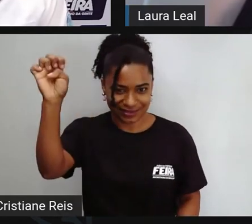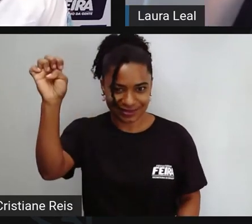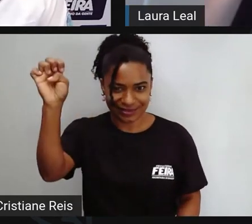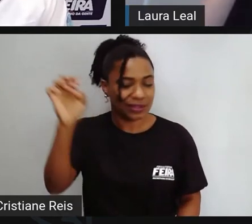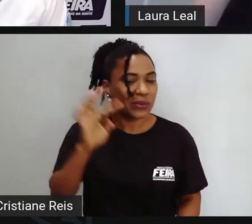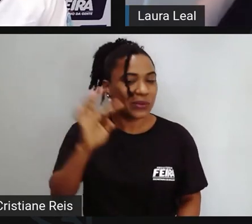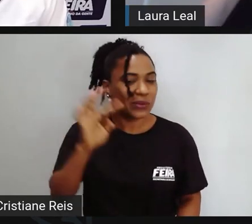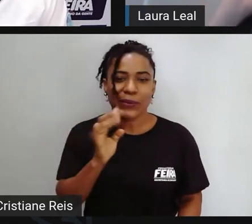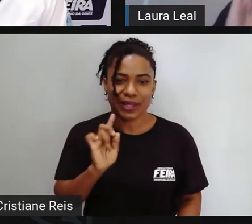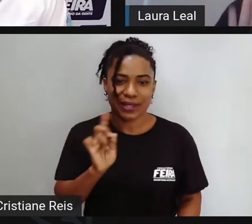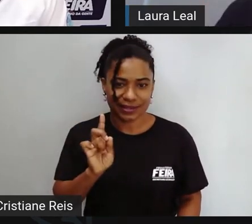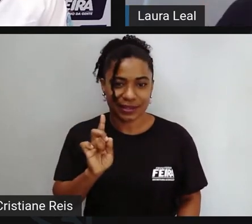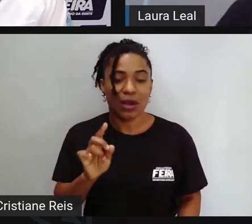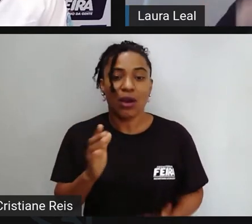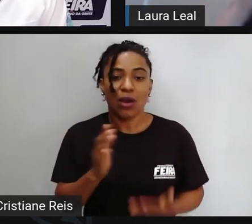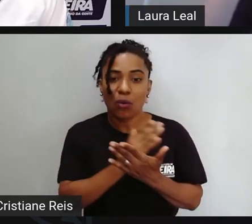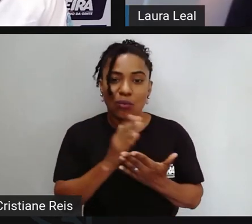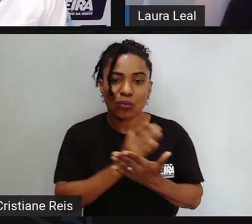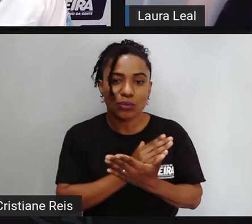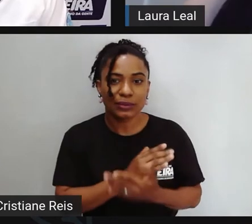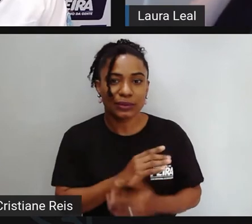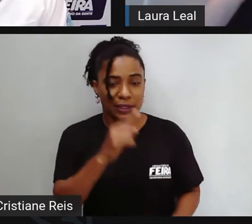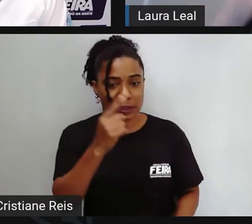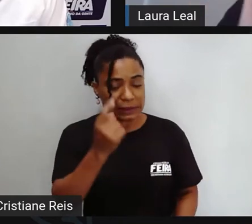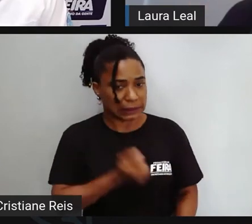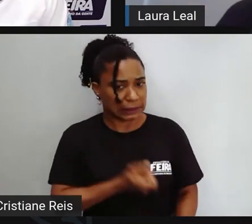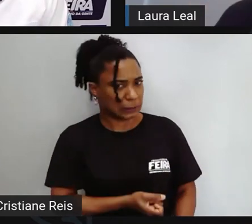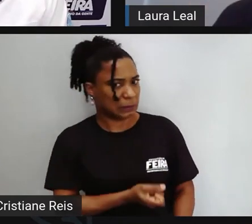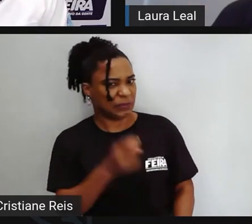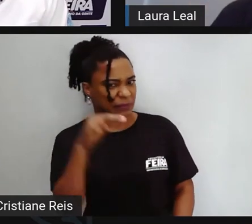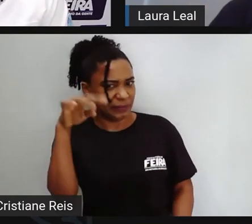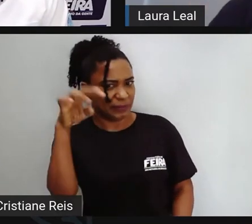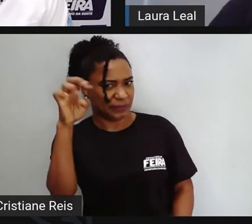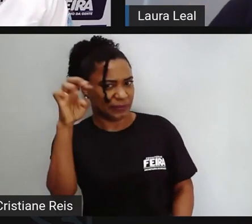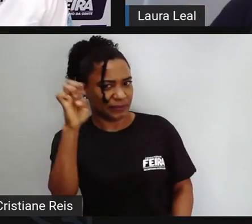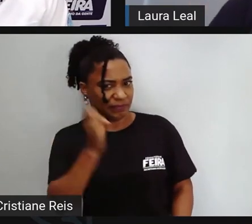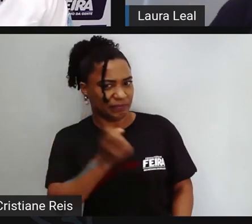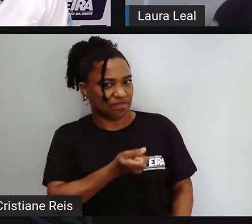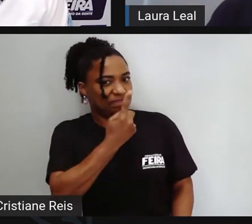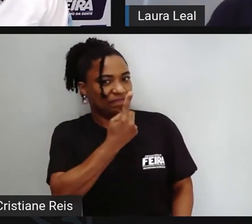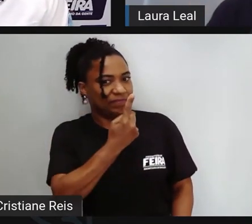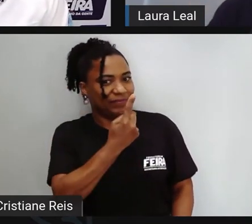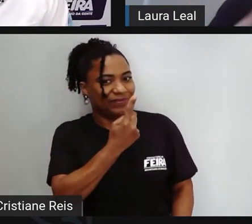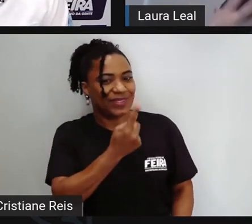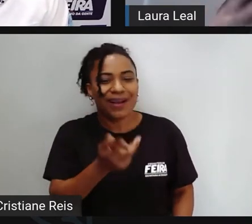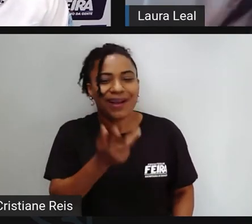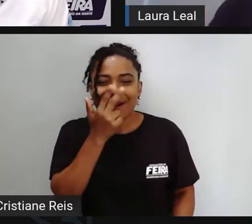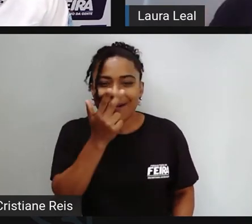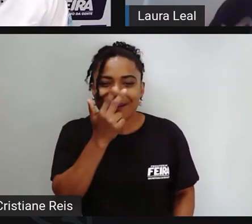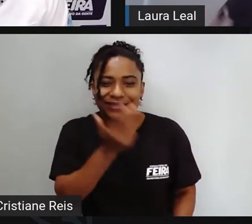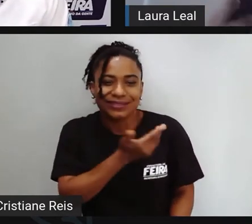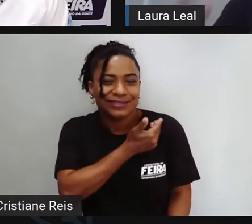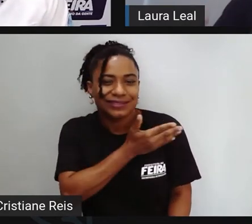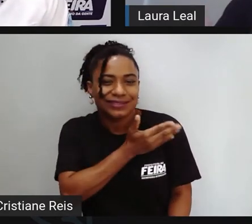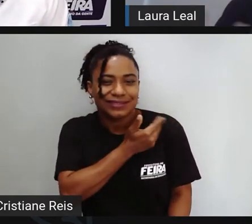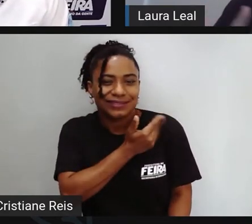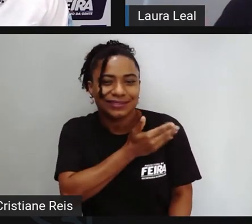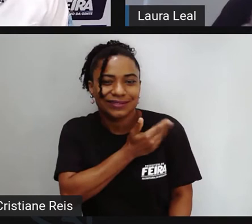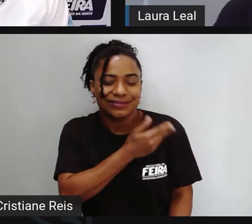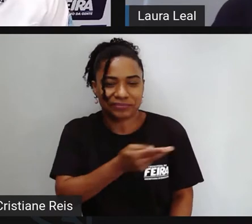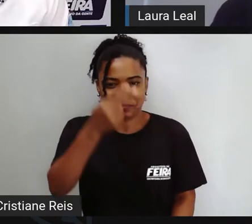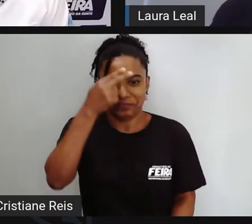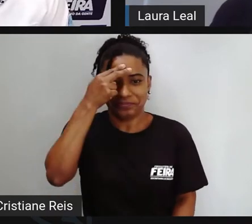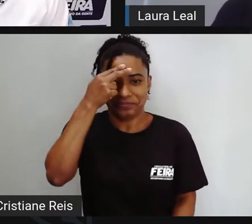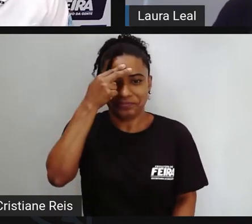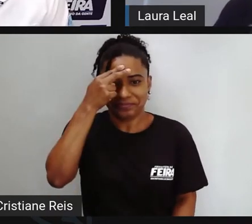dia. Assim, isso assusta e aí, no fundo, isso é um jeito das pessoas botarem para fora os seus medos